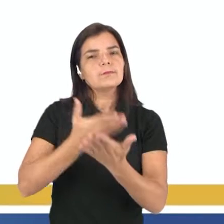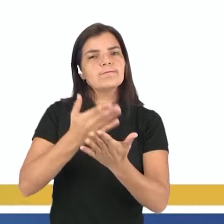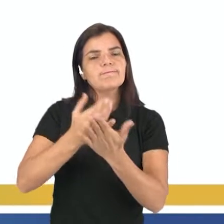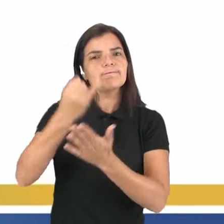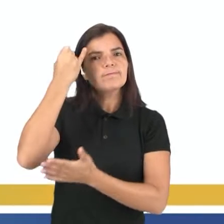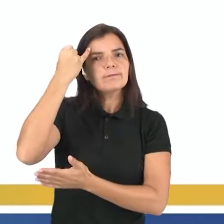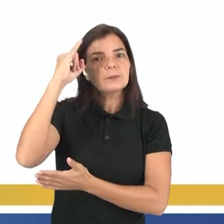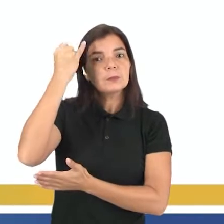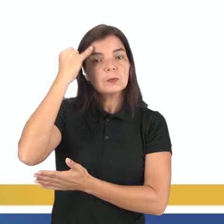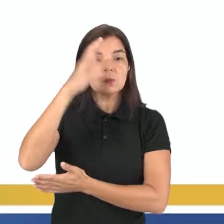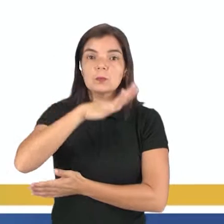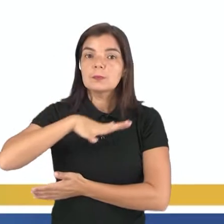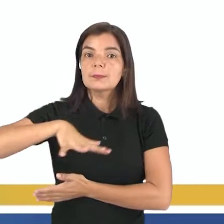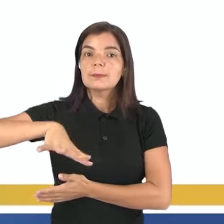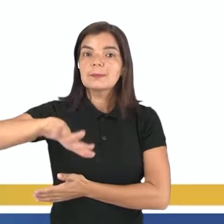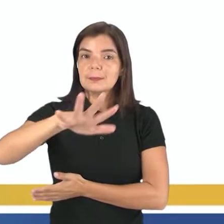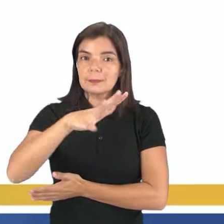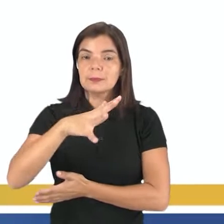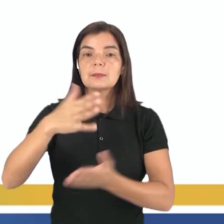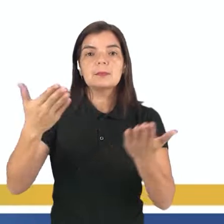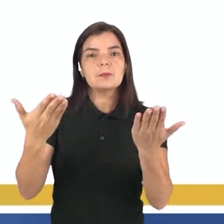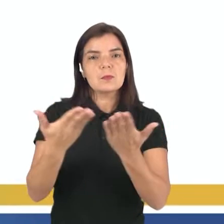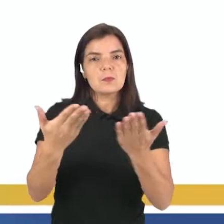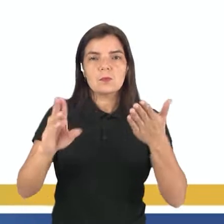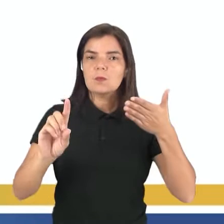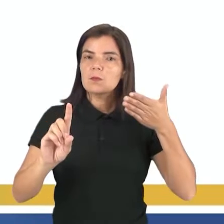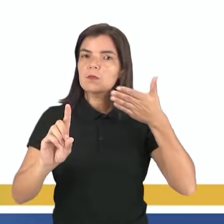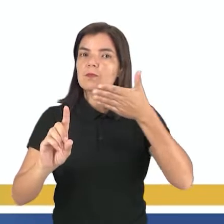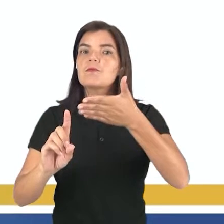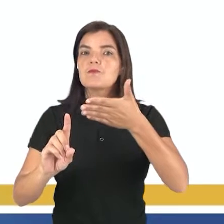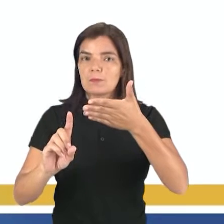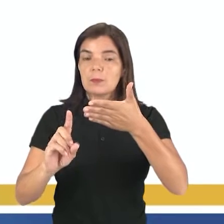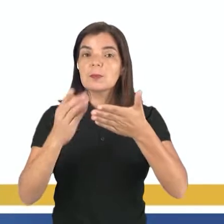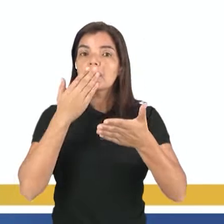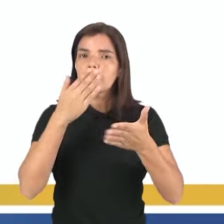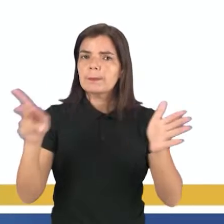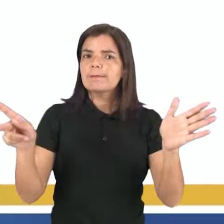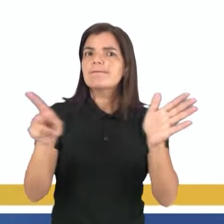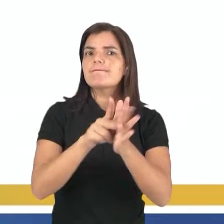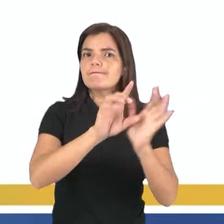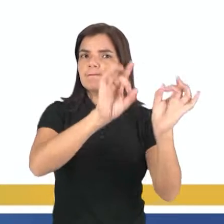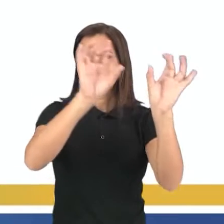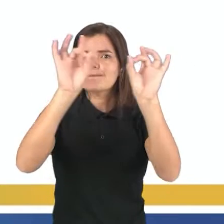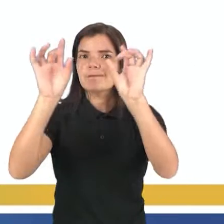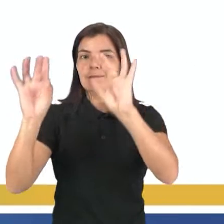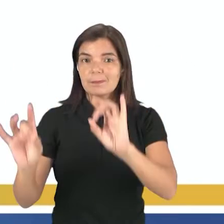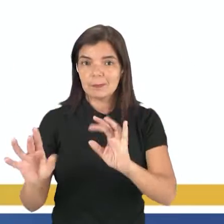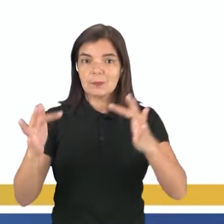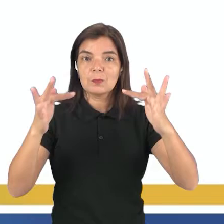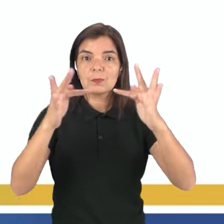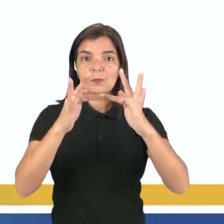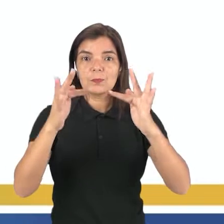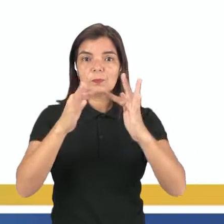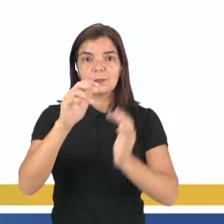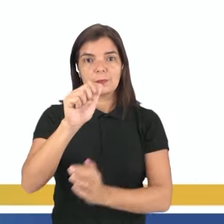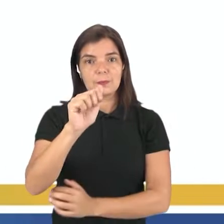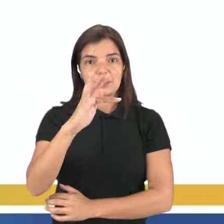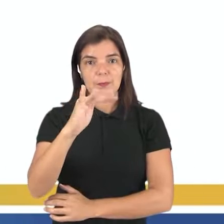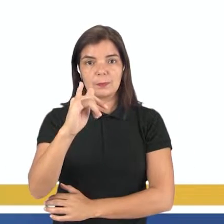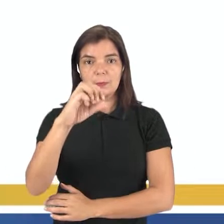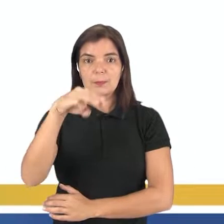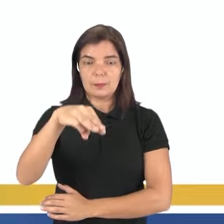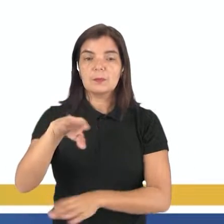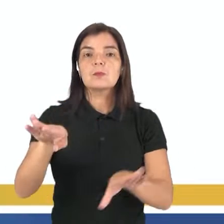de função de uma maneira geral. Agora a gente vai focar em um tipo muito especial de função, a função afim, ou